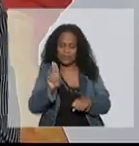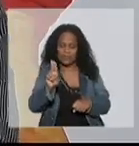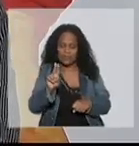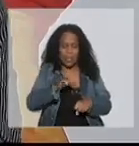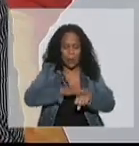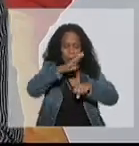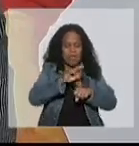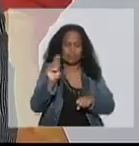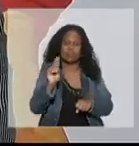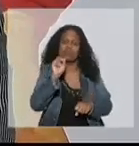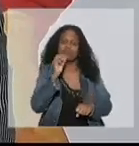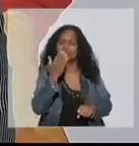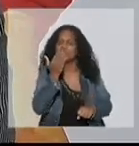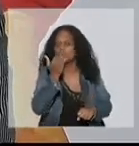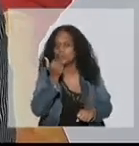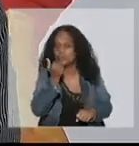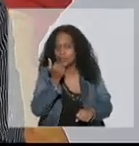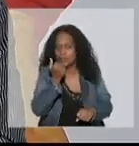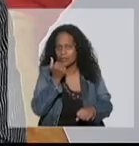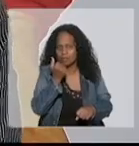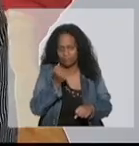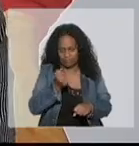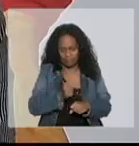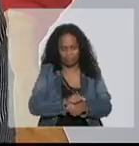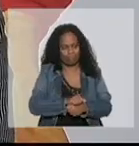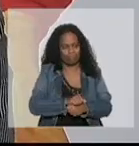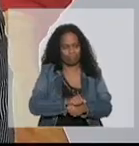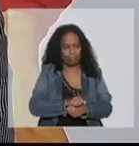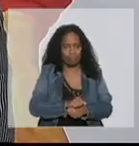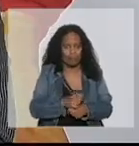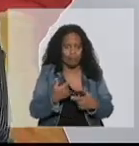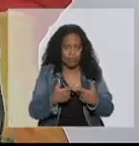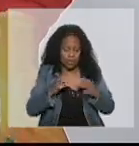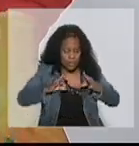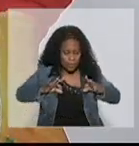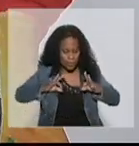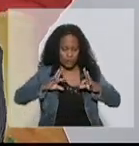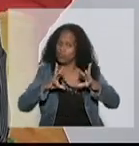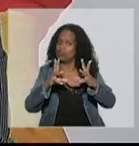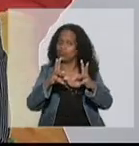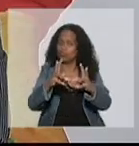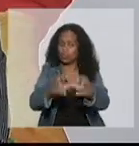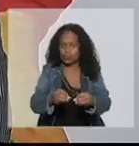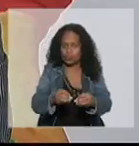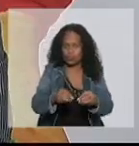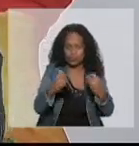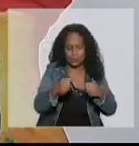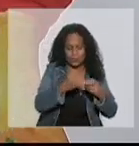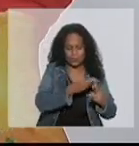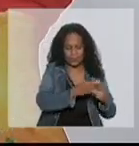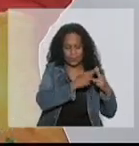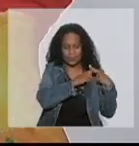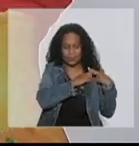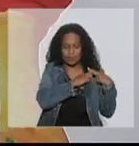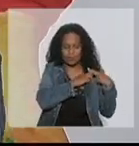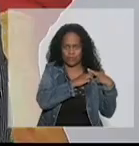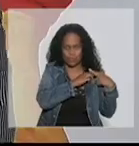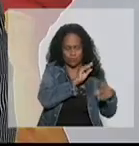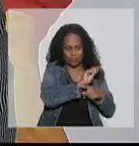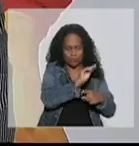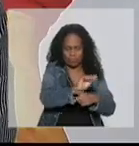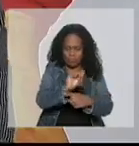ou que vai se alimentar. A preservação do espaço. Tudo deve ser o lugar e todo mundo tem responsabilidade